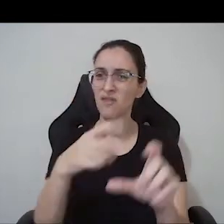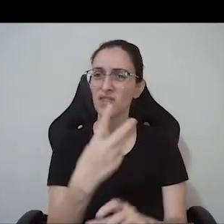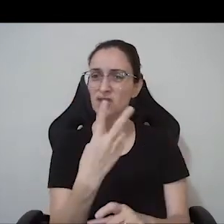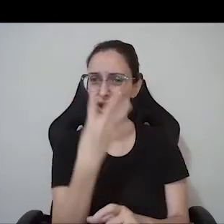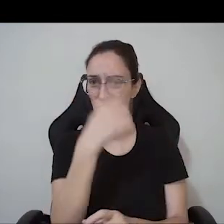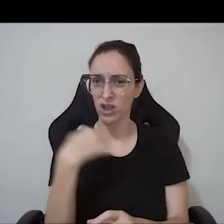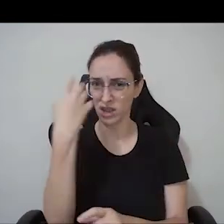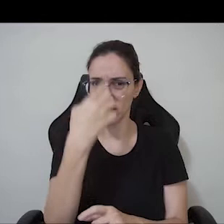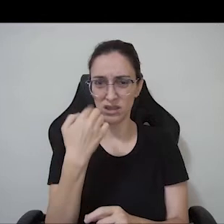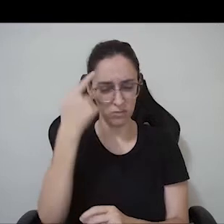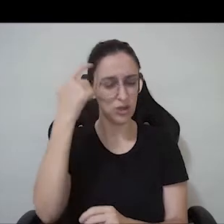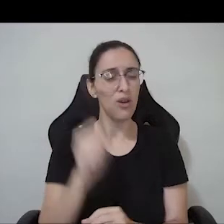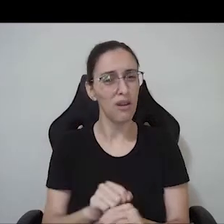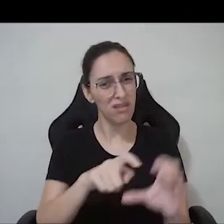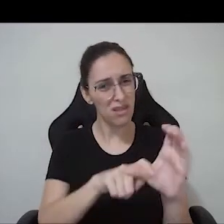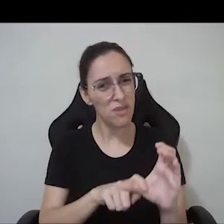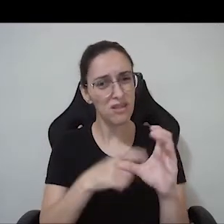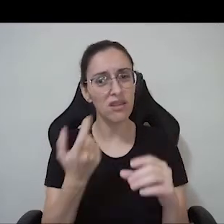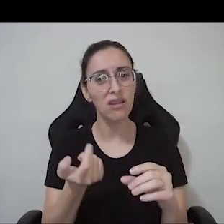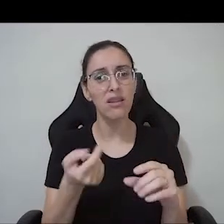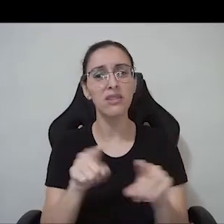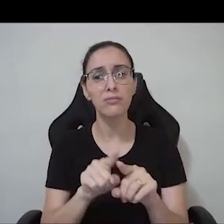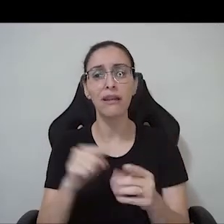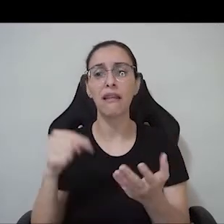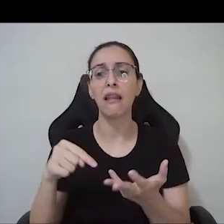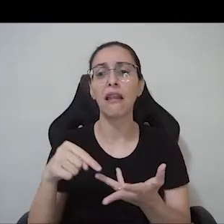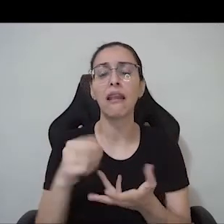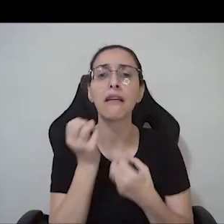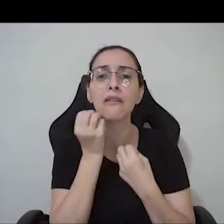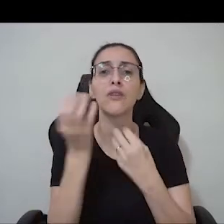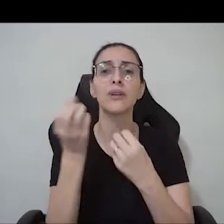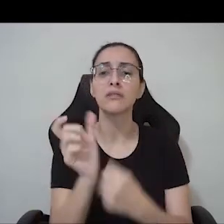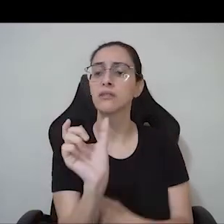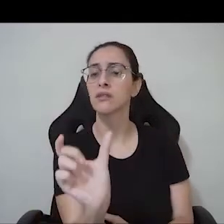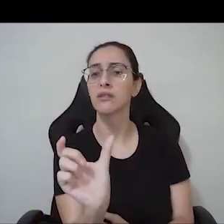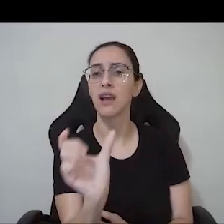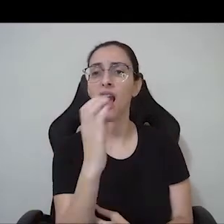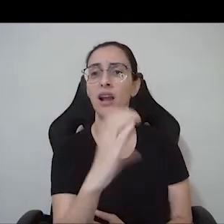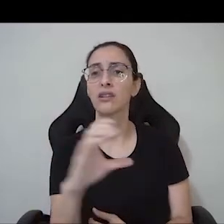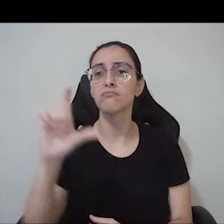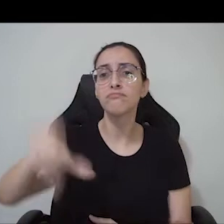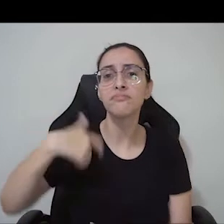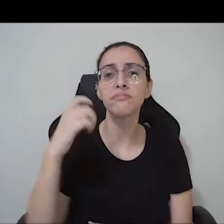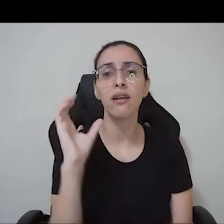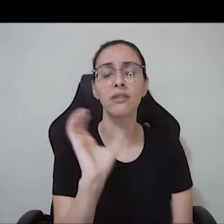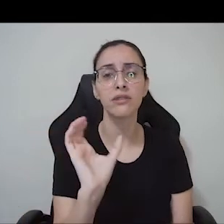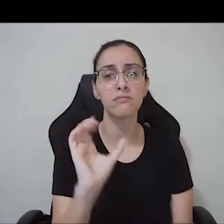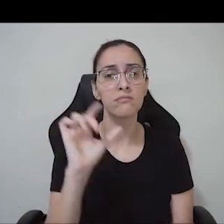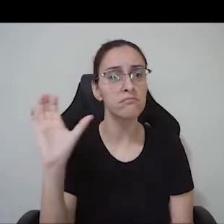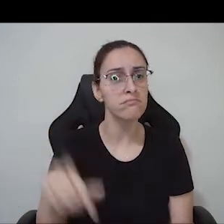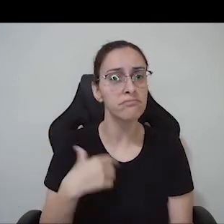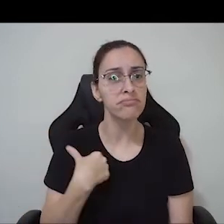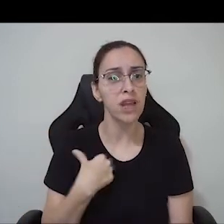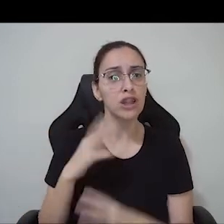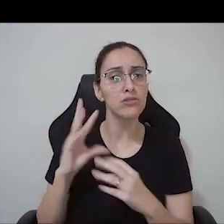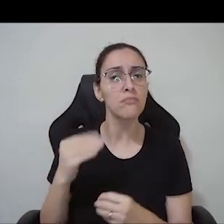Já pensou ter que expor os teus dados do teu cartão de crédito, das contas